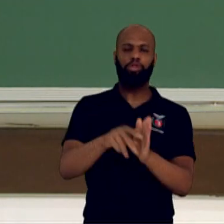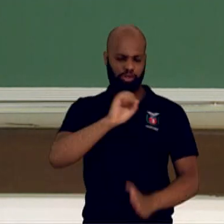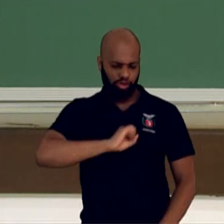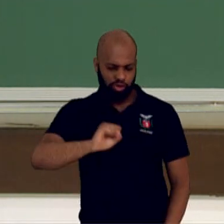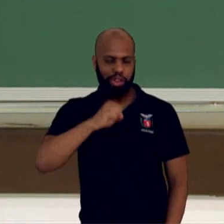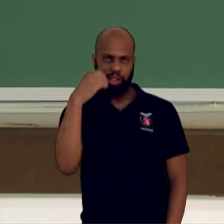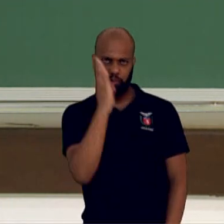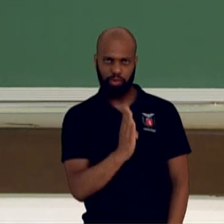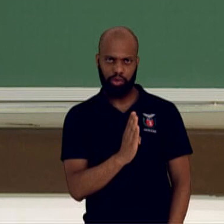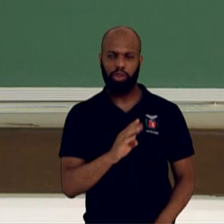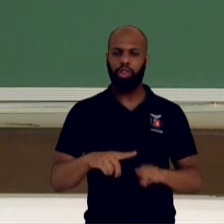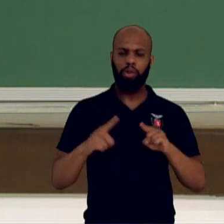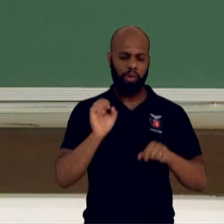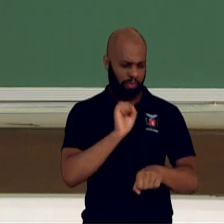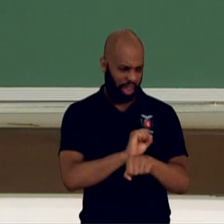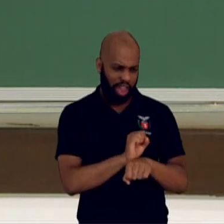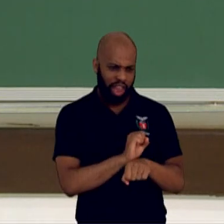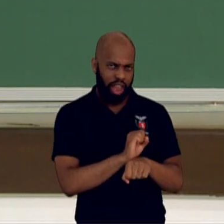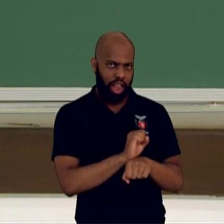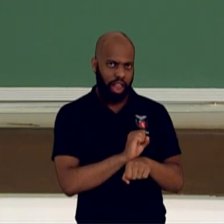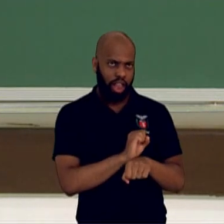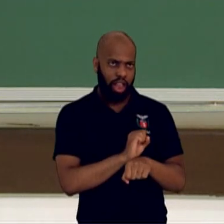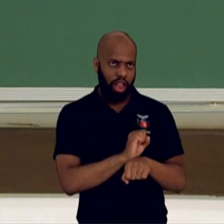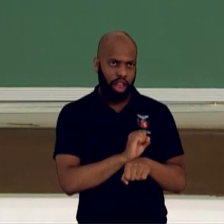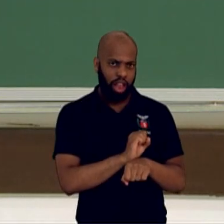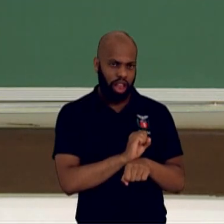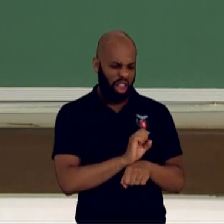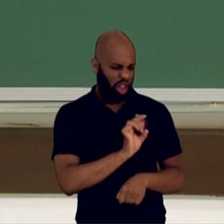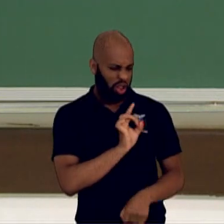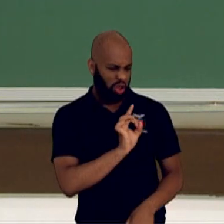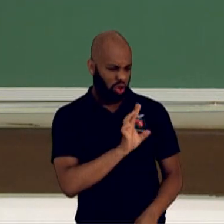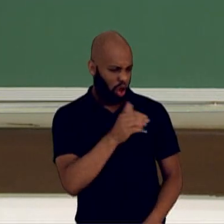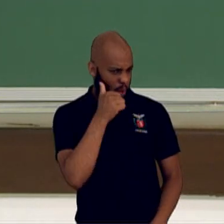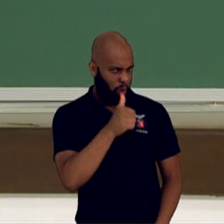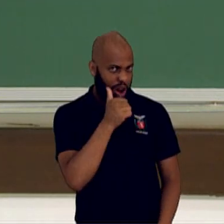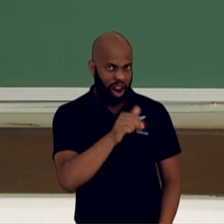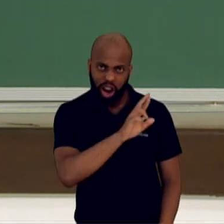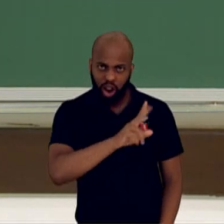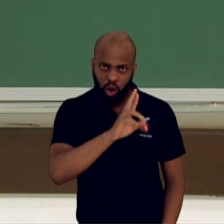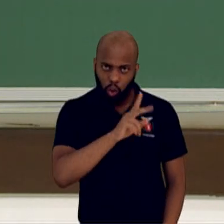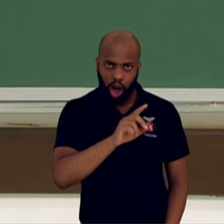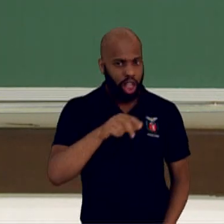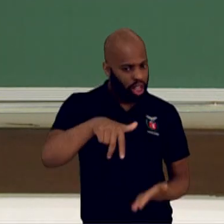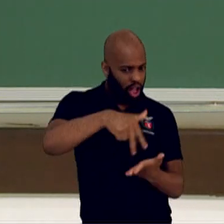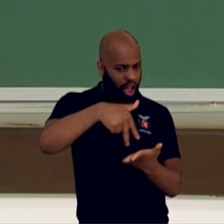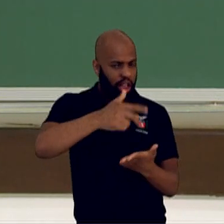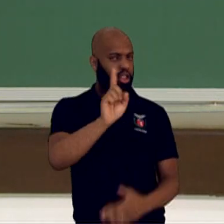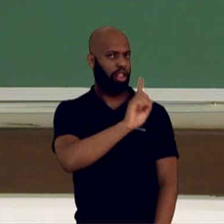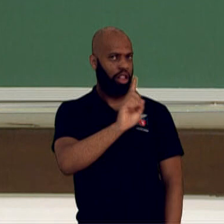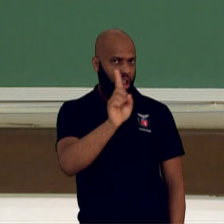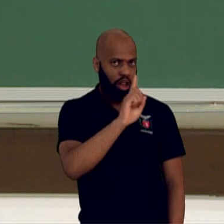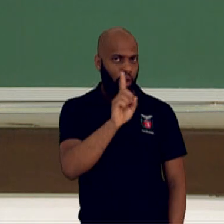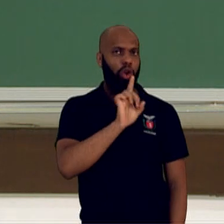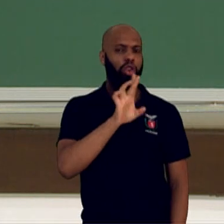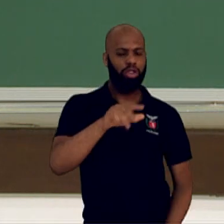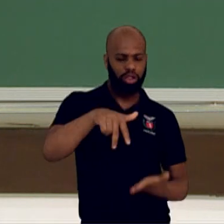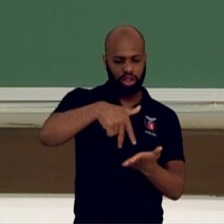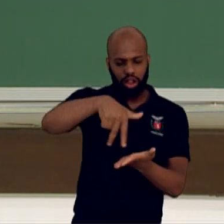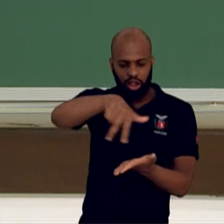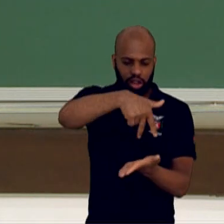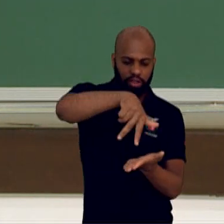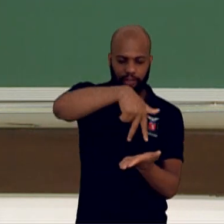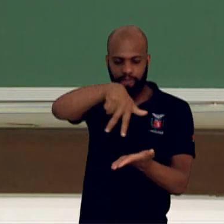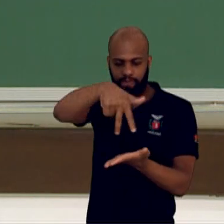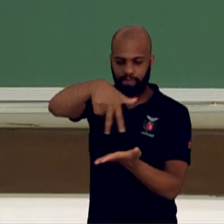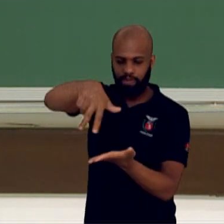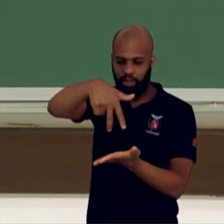aí, pessoal, não é só a mulher como dançarina, né? Não é só a mulher dançando